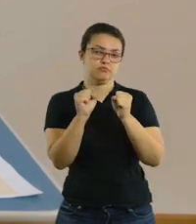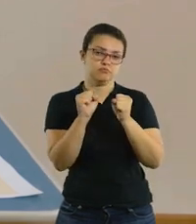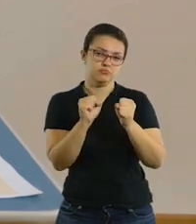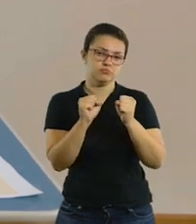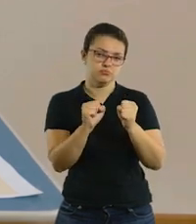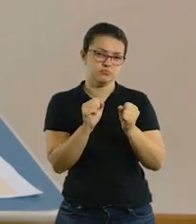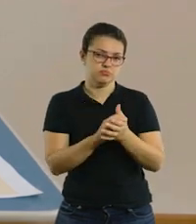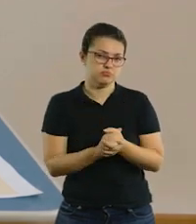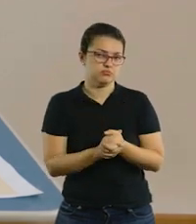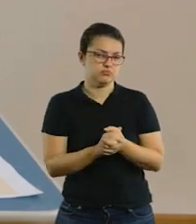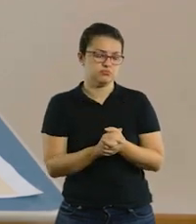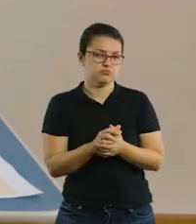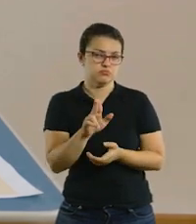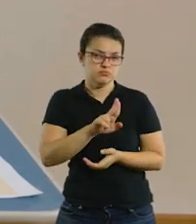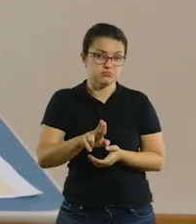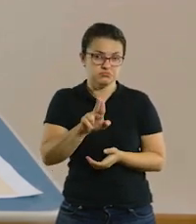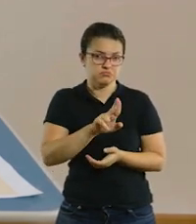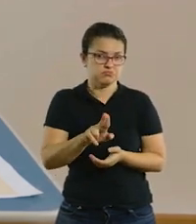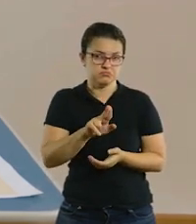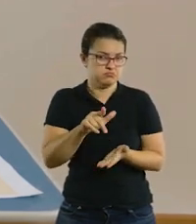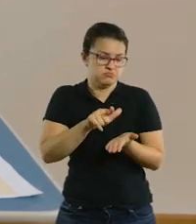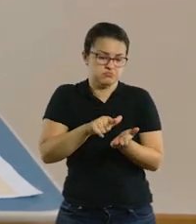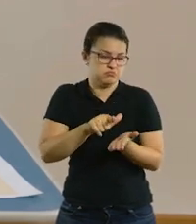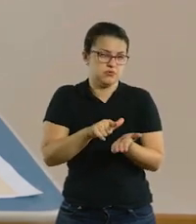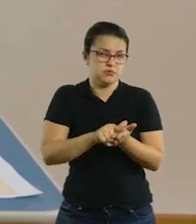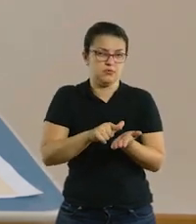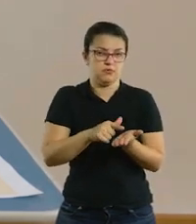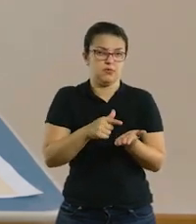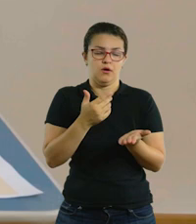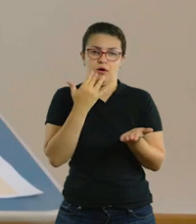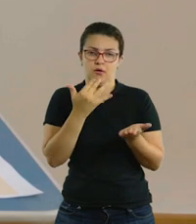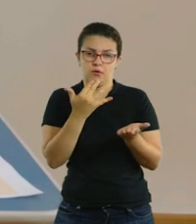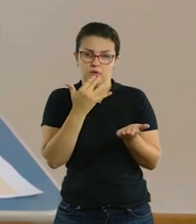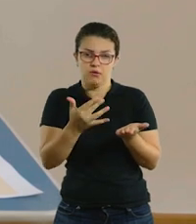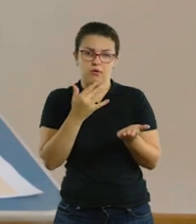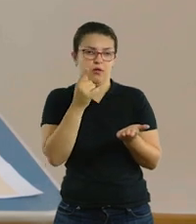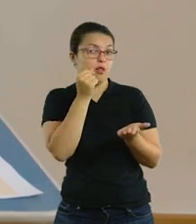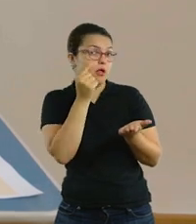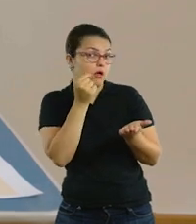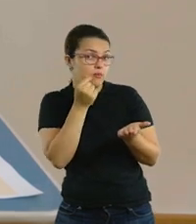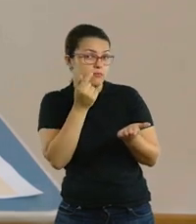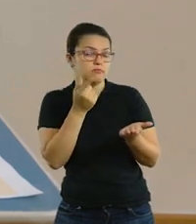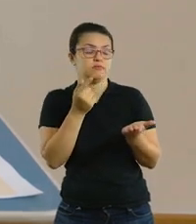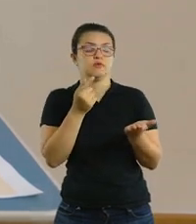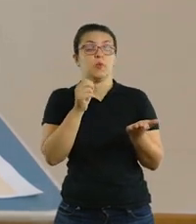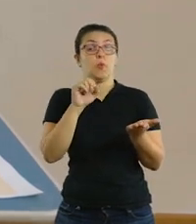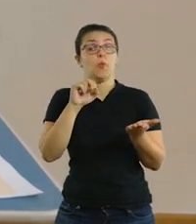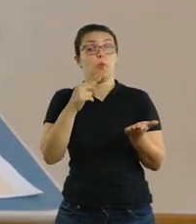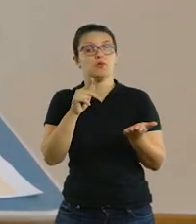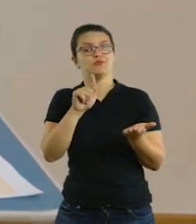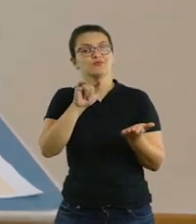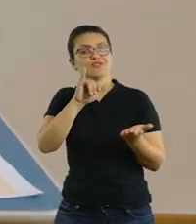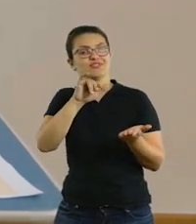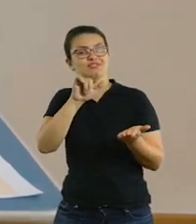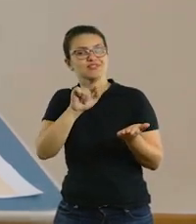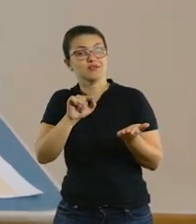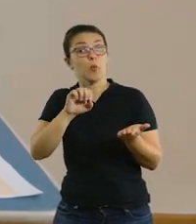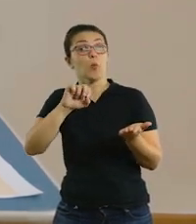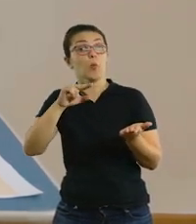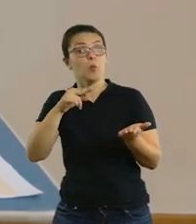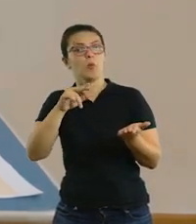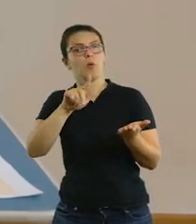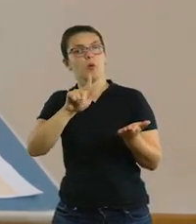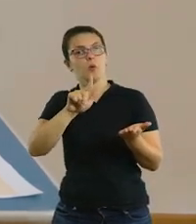vocês podem pegar o papel sulfite e pintar usando giz de cera ou tinta guache. E aí